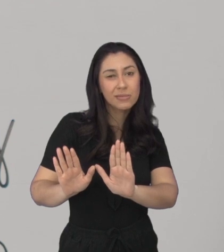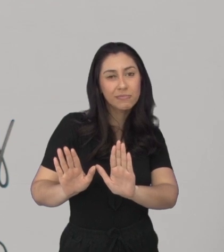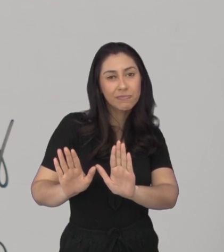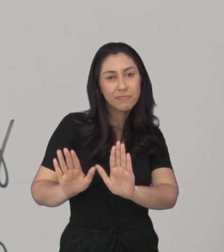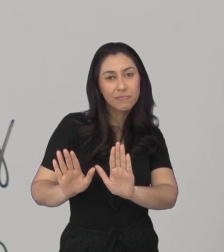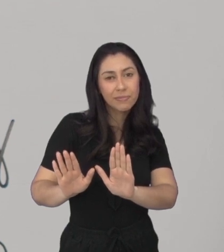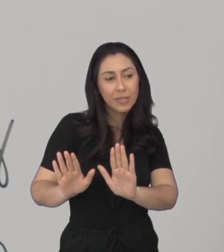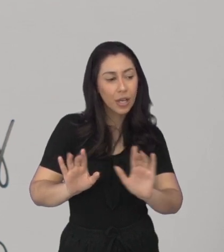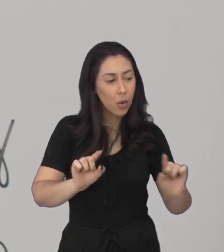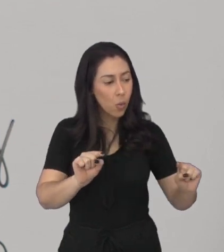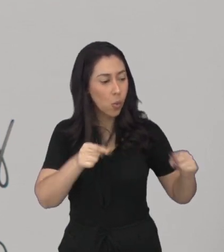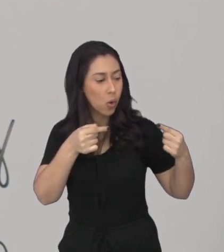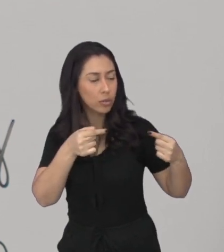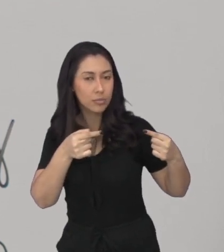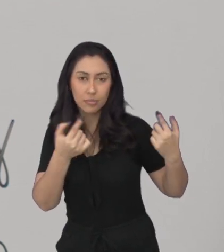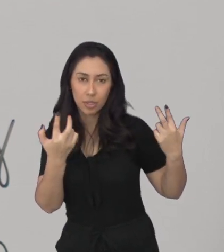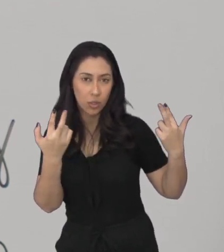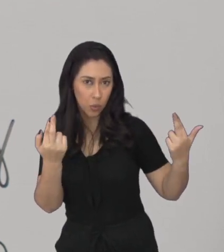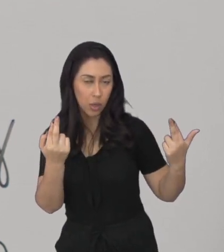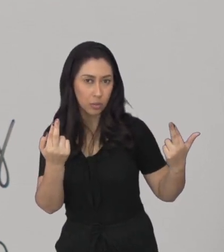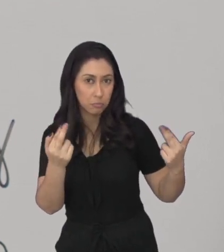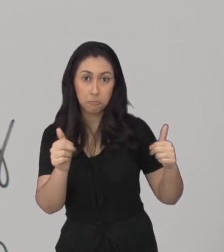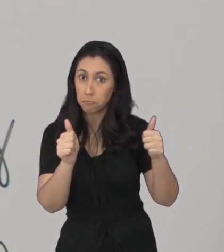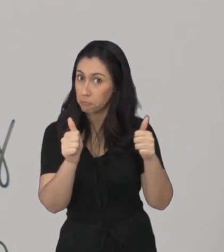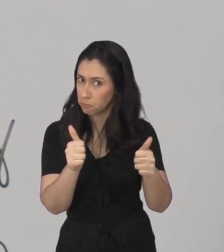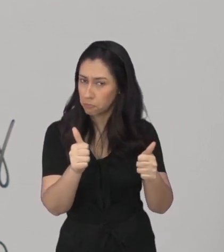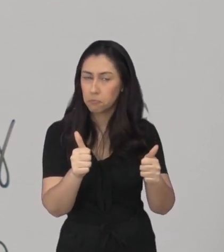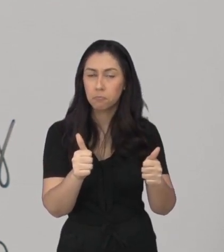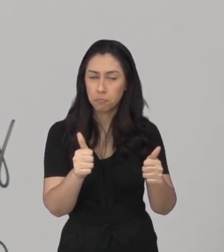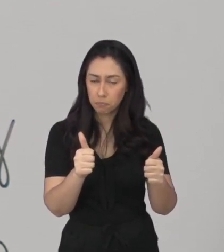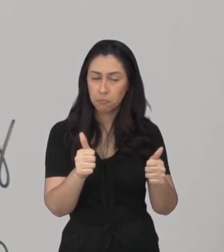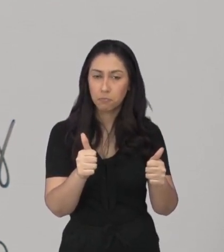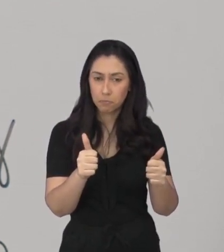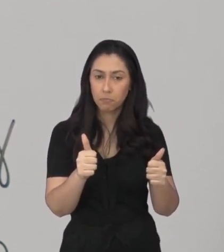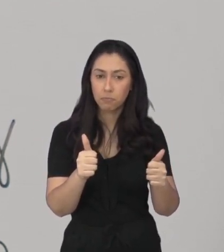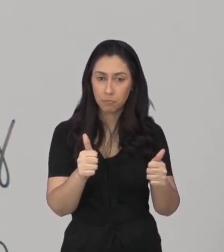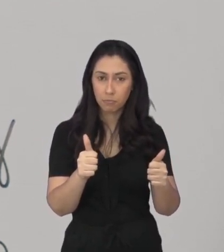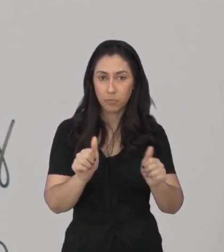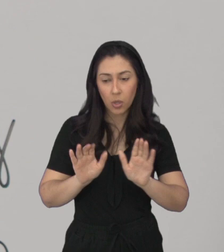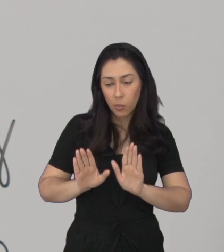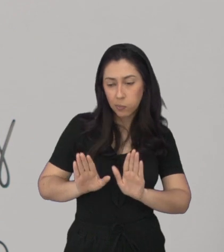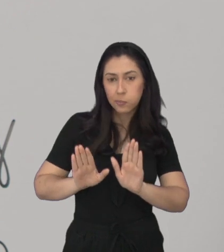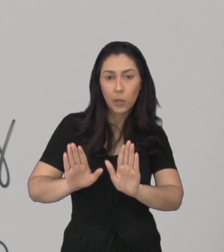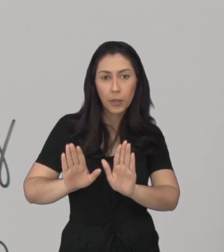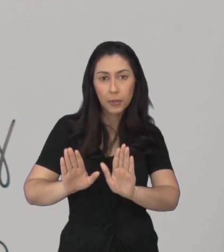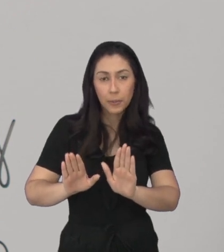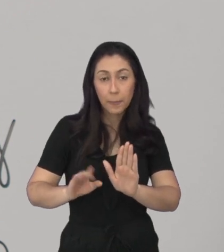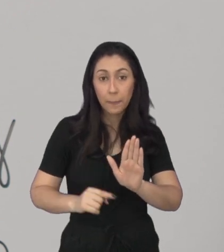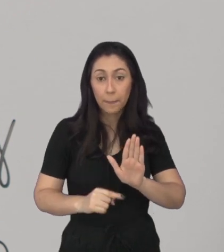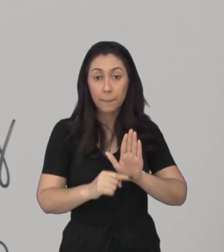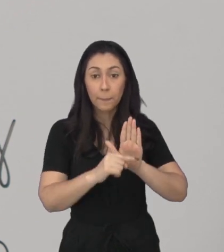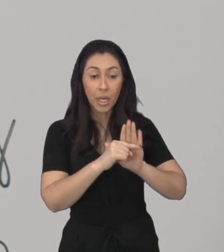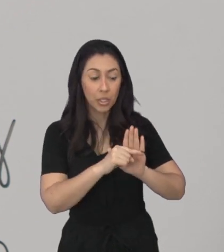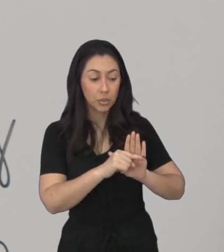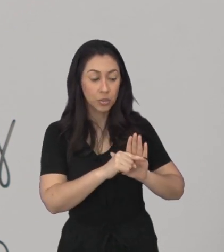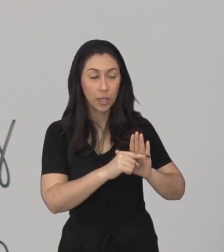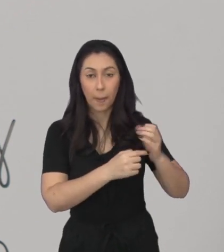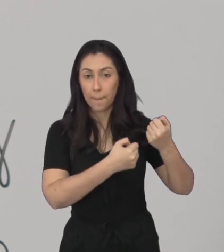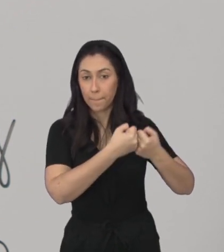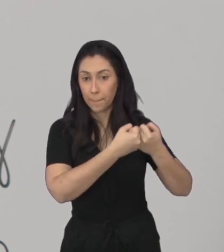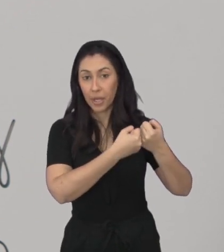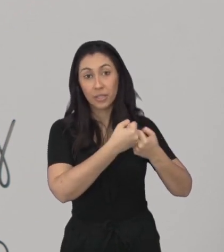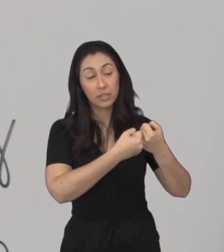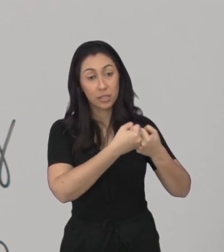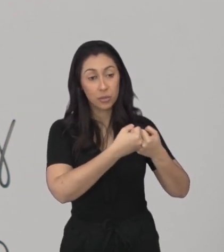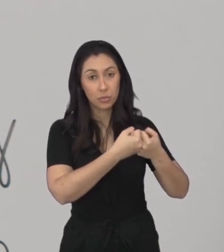igual à minha força que segura. Beleza? Força que empurra menos a força de atrito